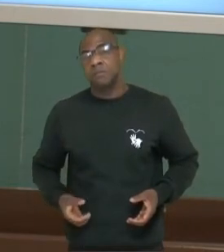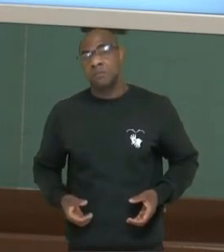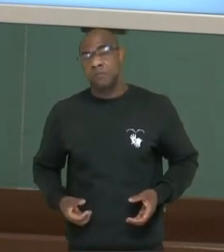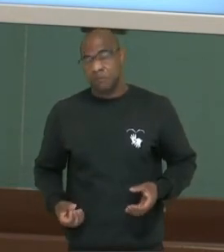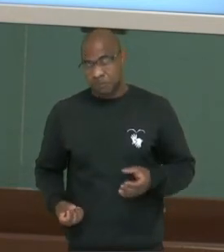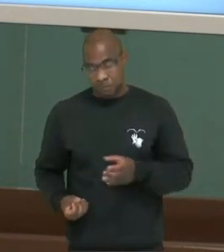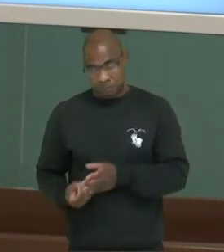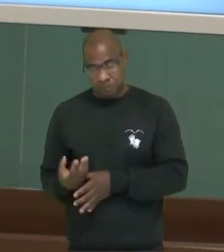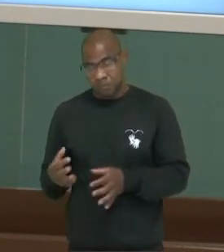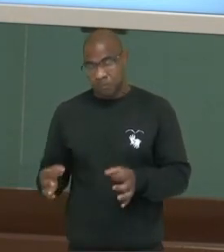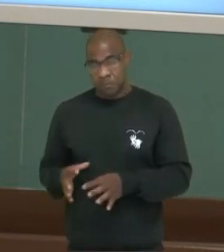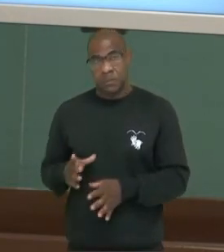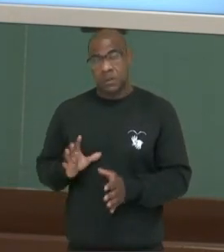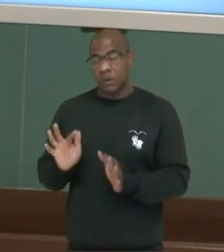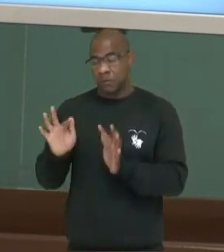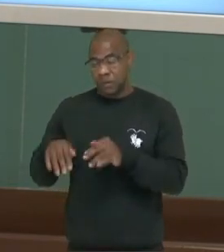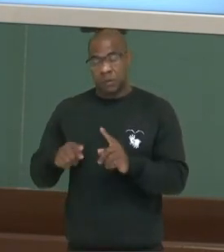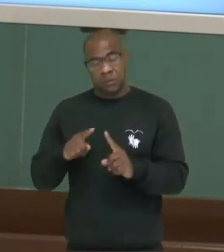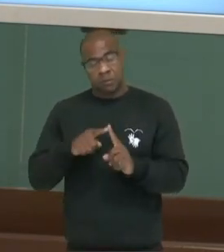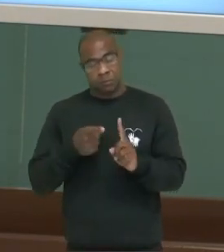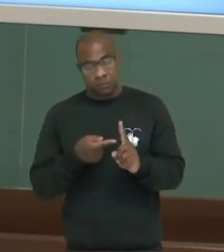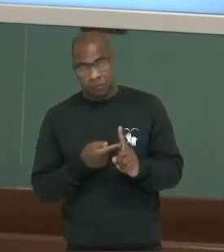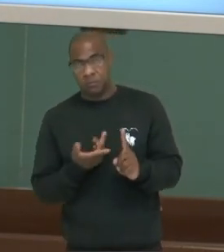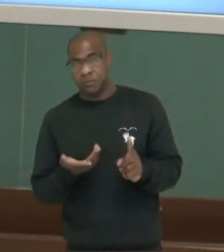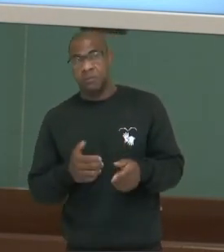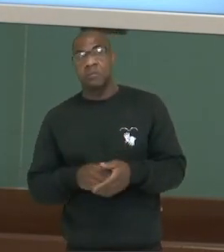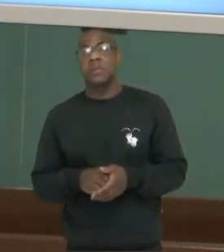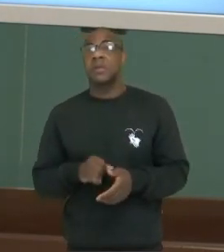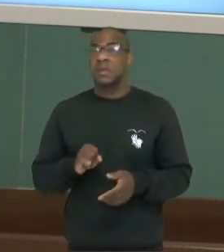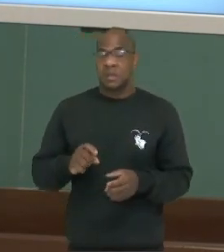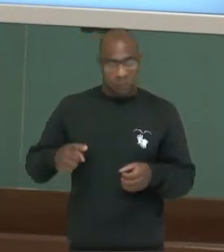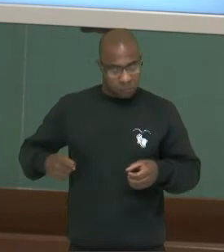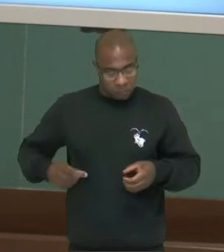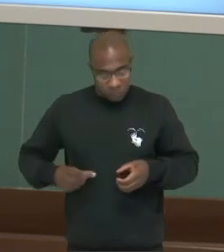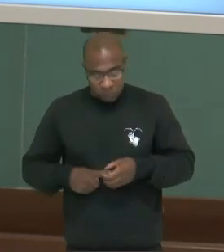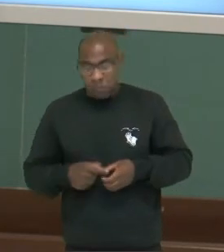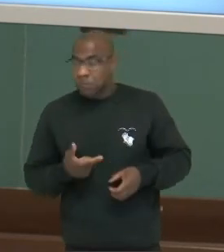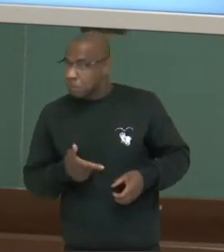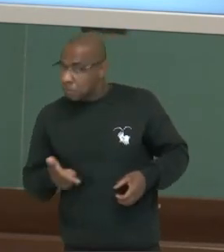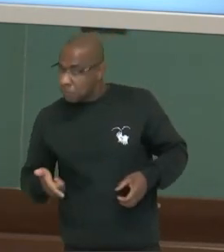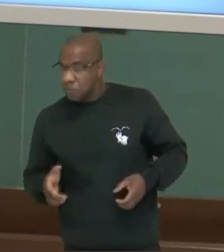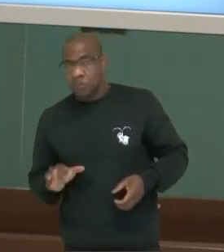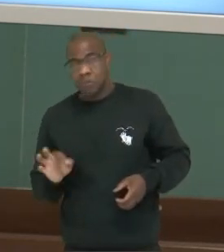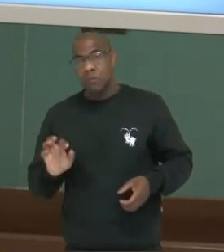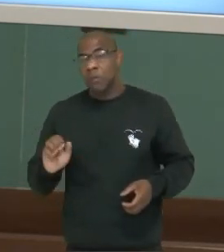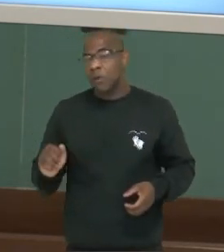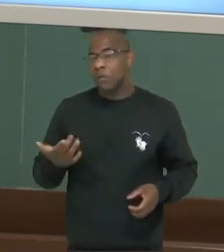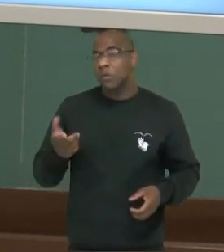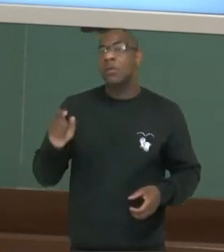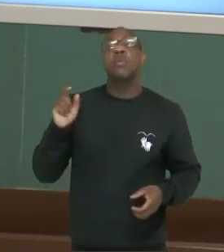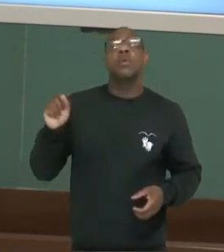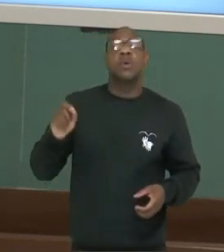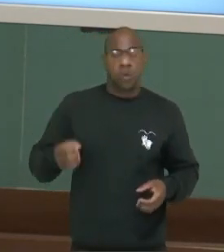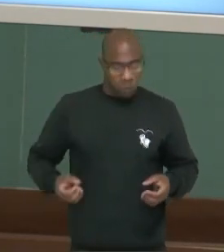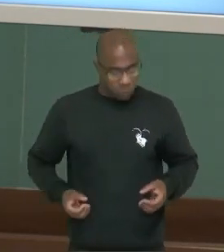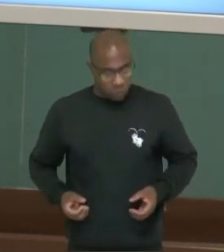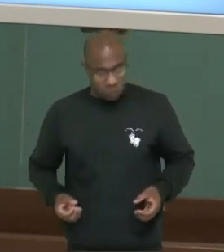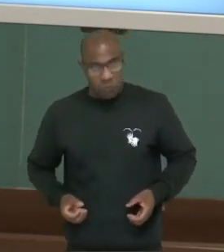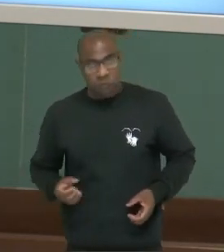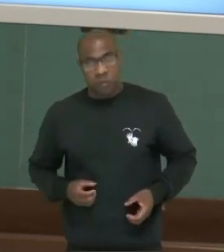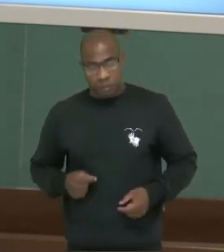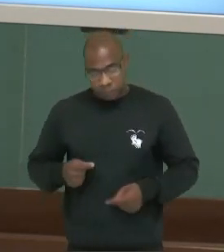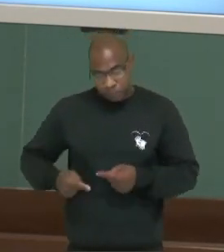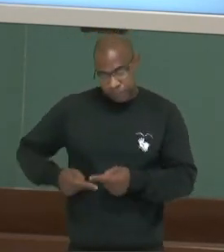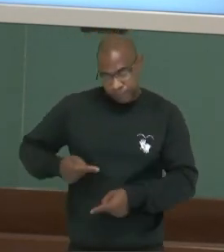formado até o final da gestação. Se não ocorrer a fecundação, o que vai acontecer? O óvulo vai